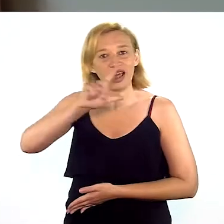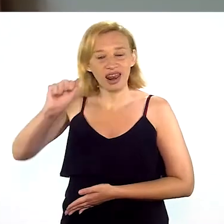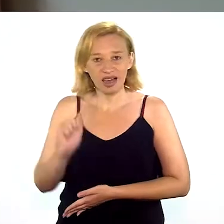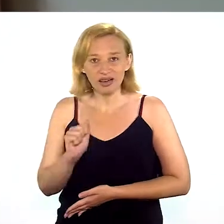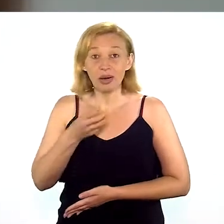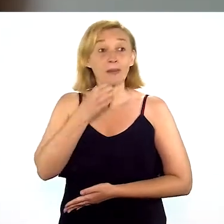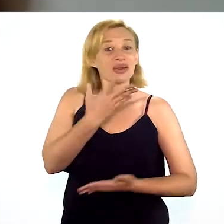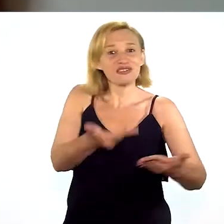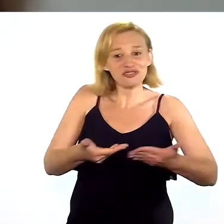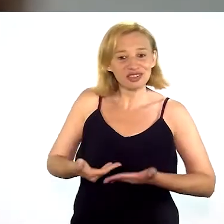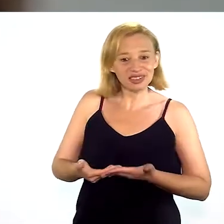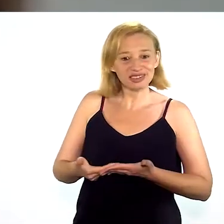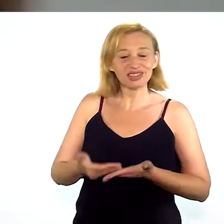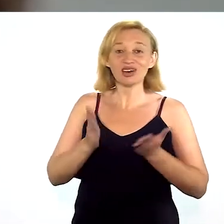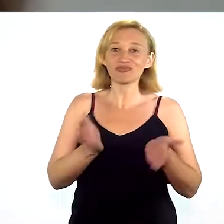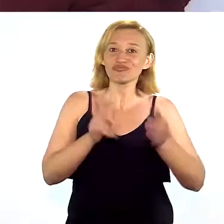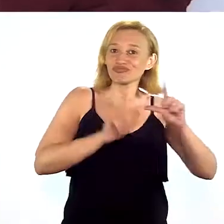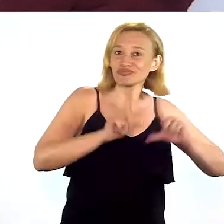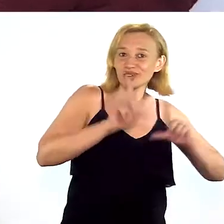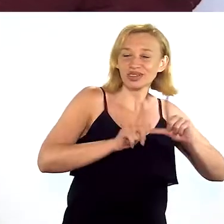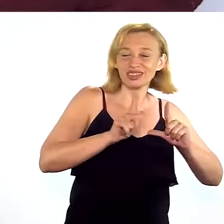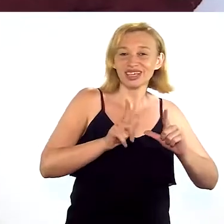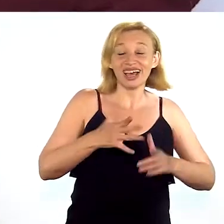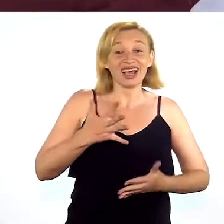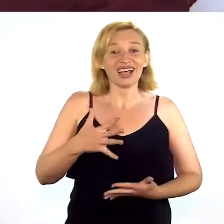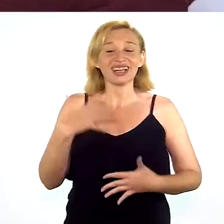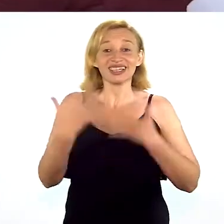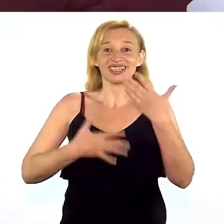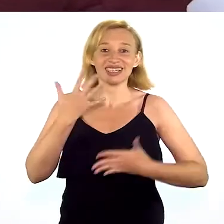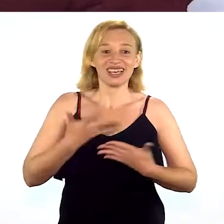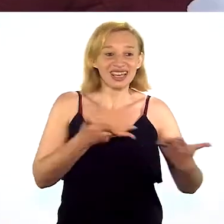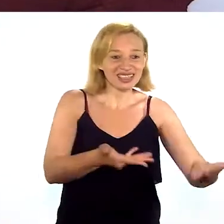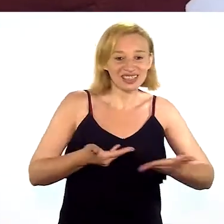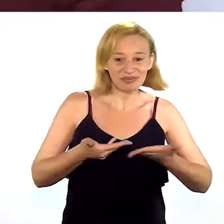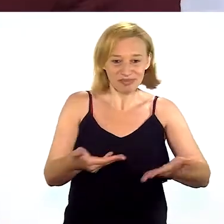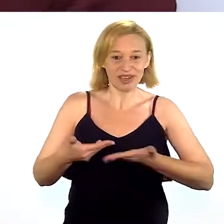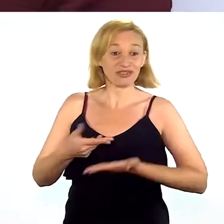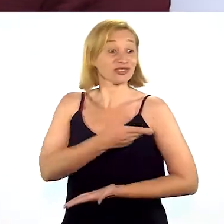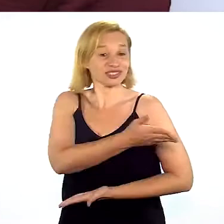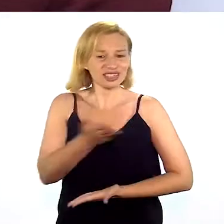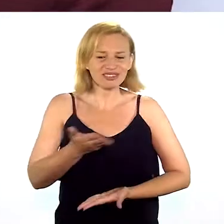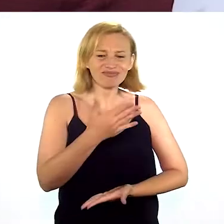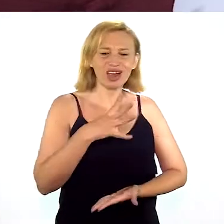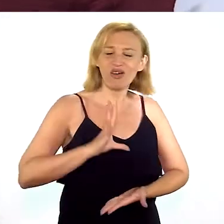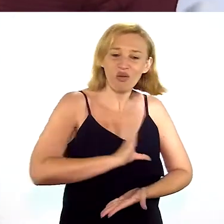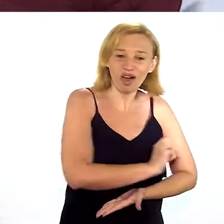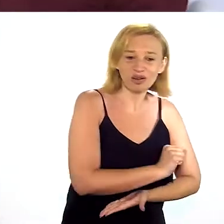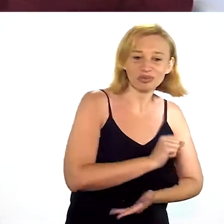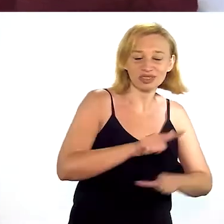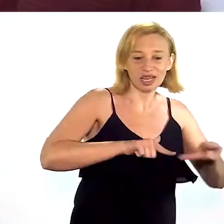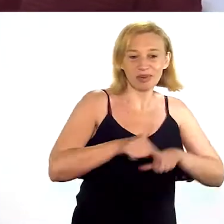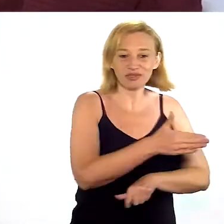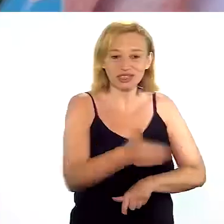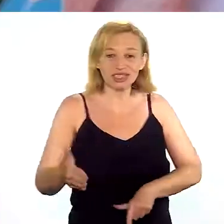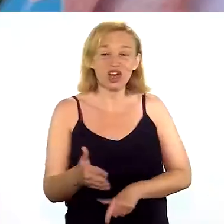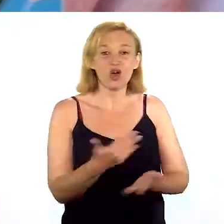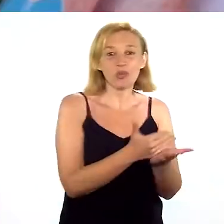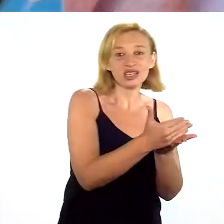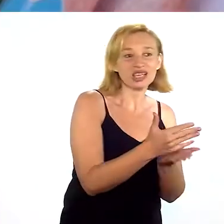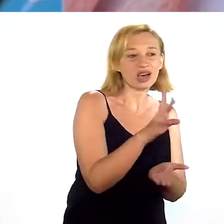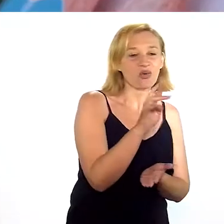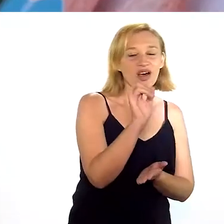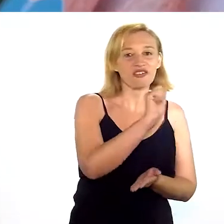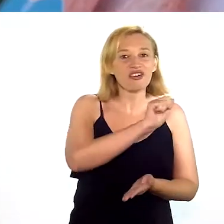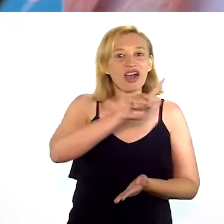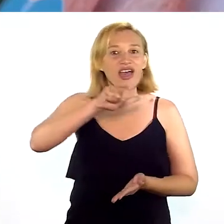Polo. Muito bem-vindas ao programa, um prazer, uma delícia receber vocês aqui, adoro o trabalho de vocês. Eu vou começar com a